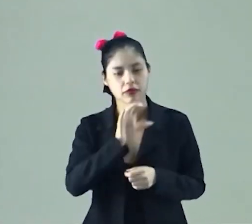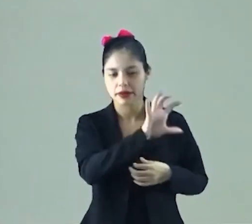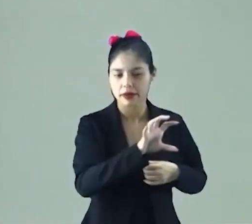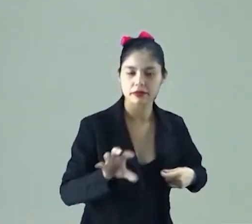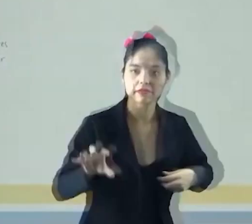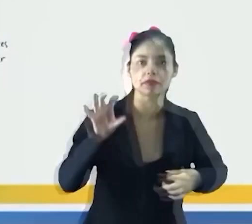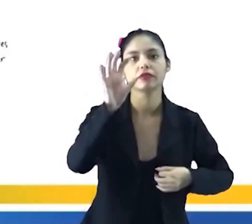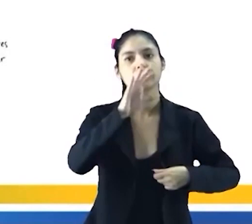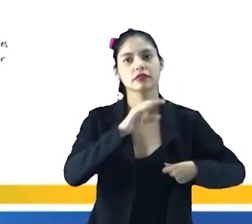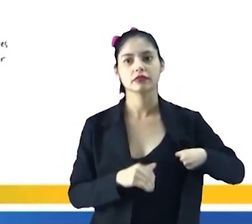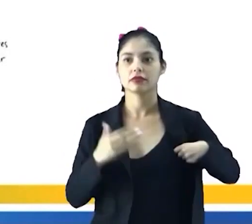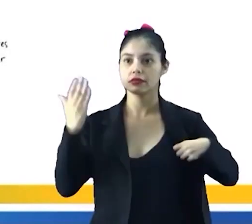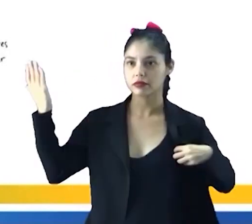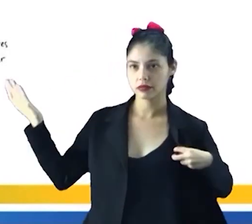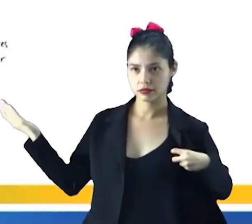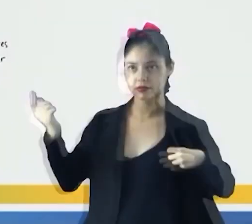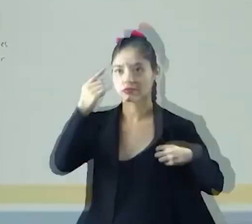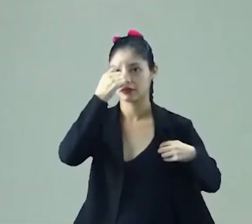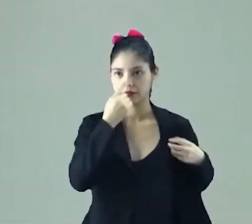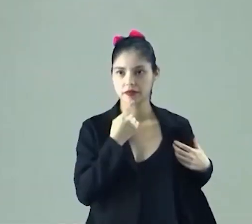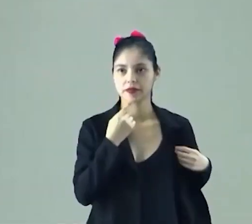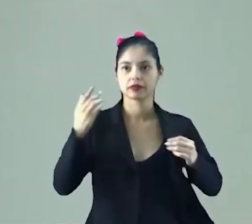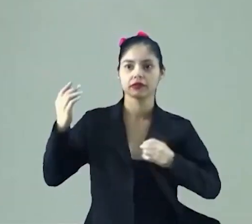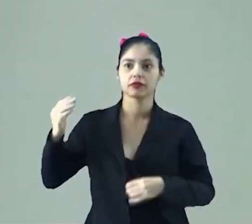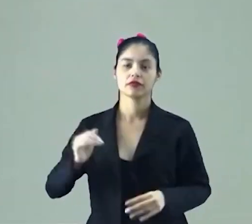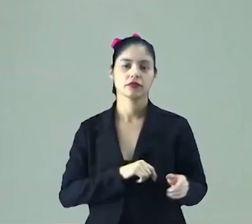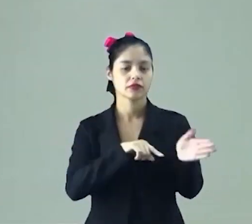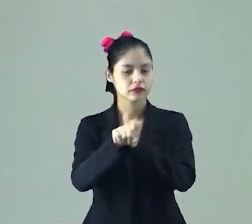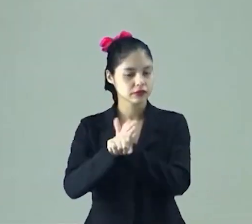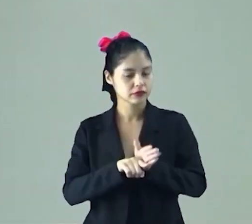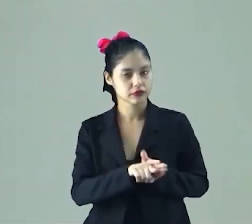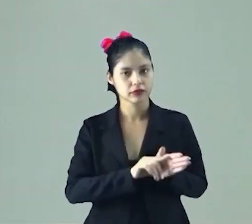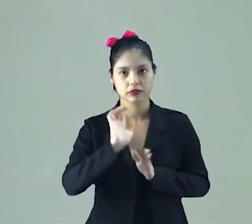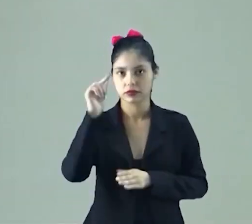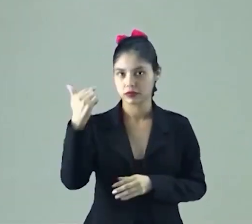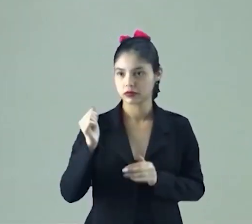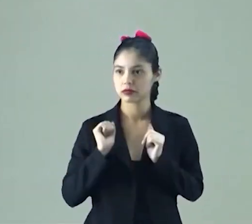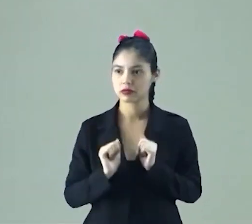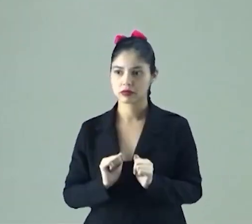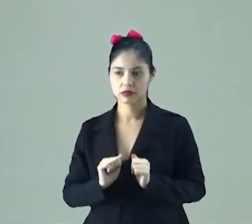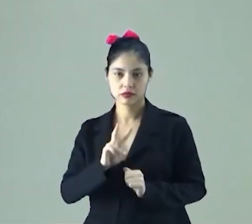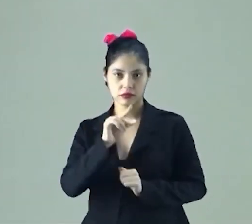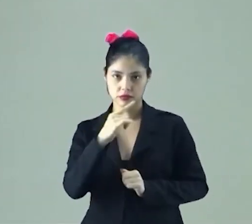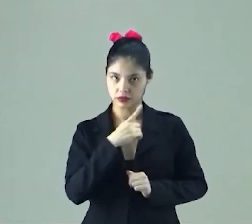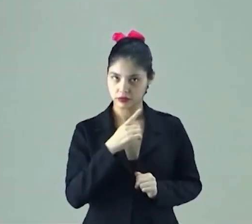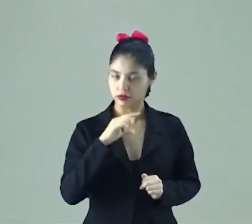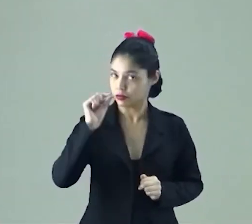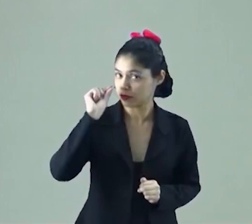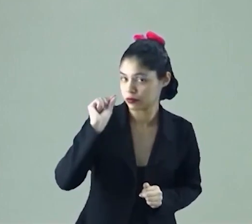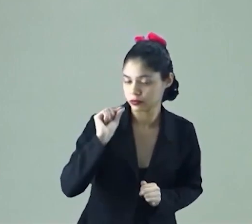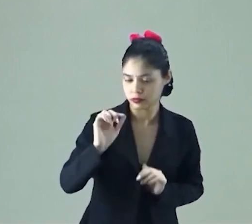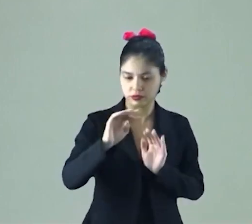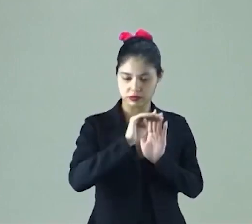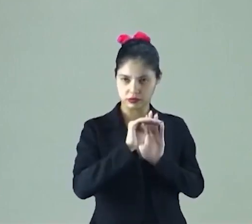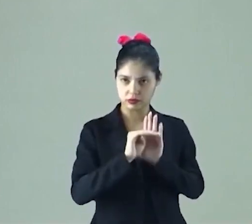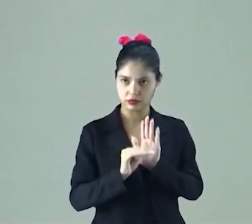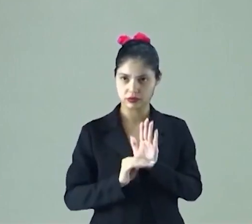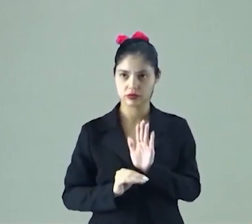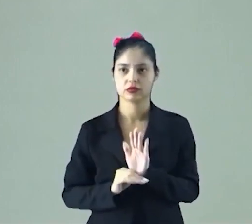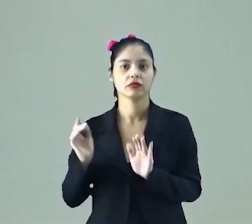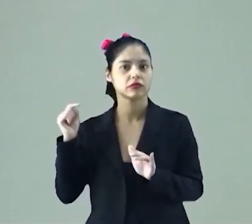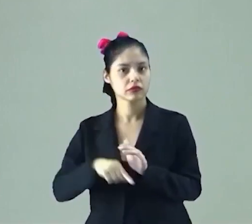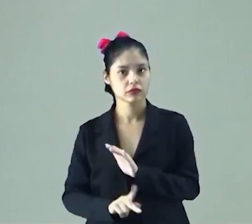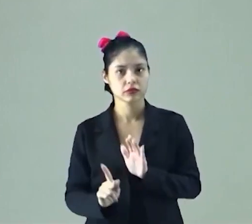em casa, né, como esse que está posto aí na tela, ou pesquisar outros mapas, onde você vai ver realmente o que coloca